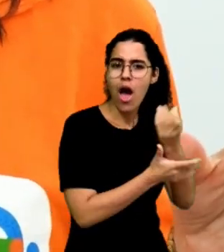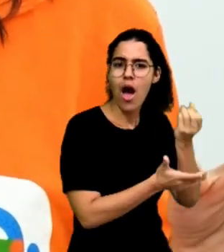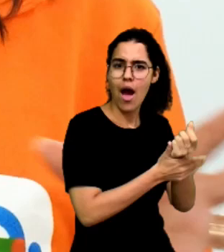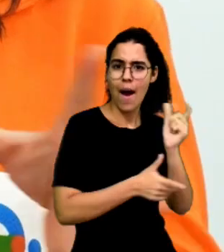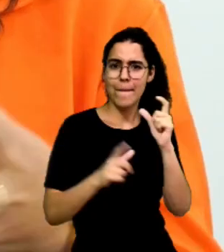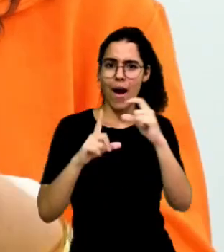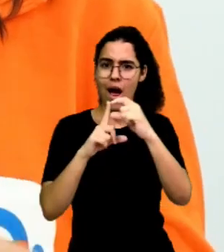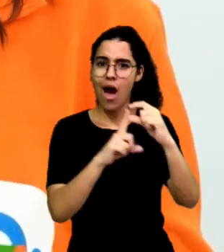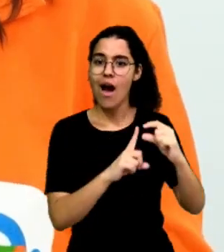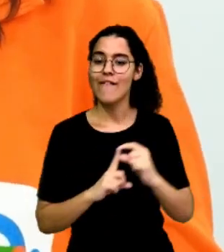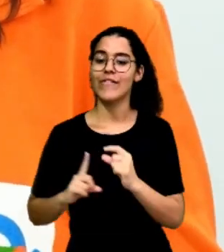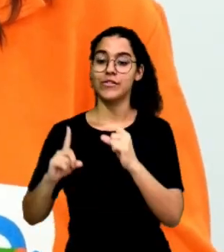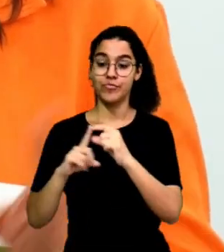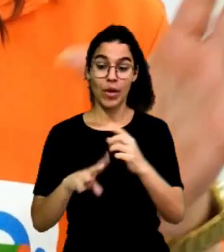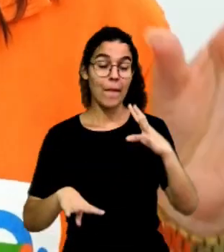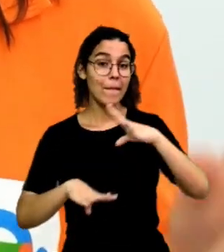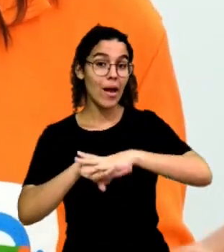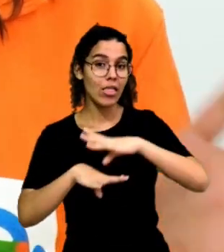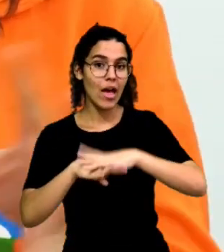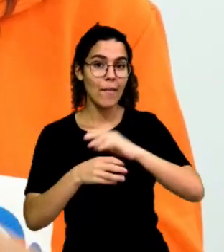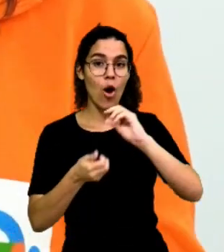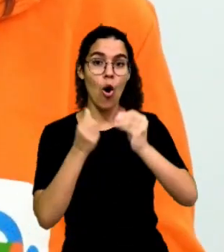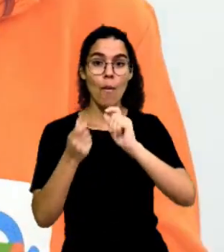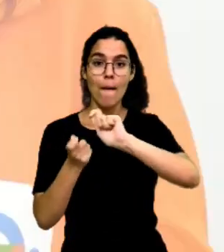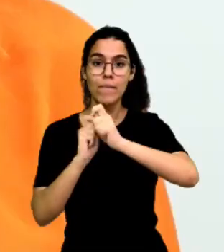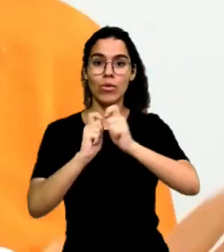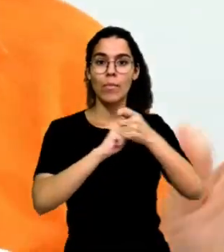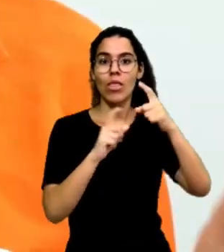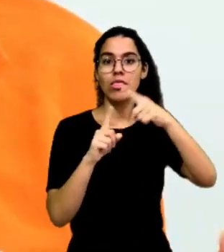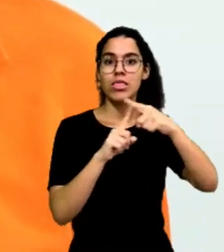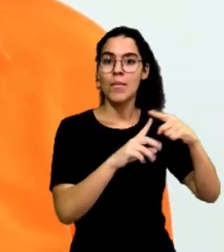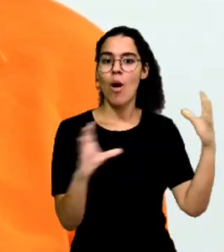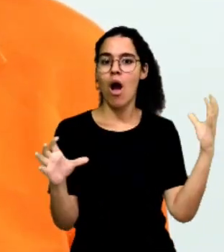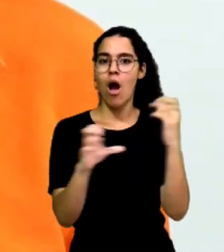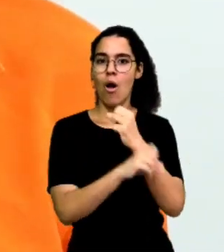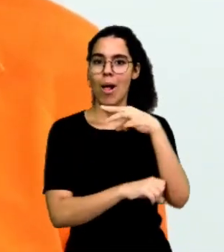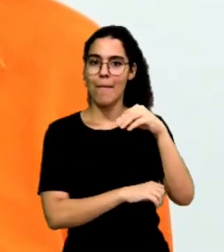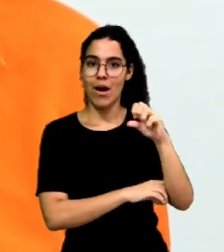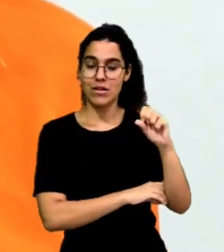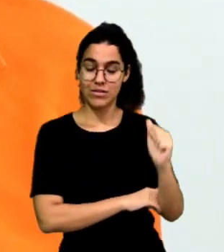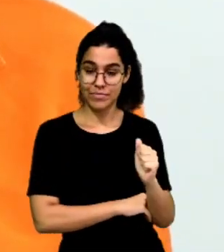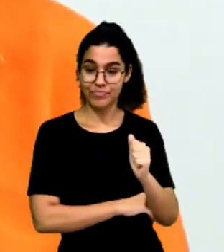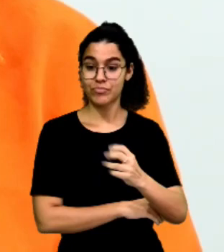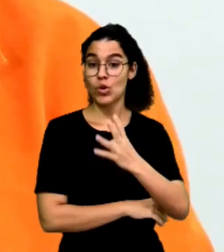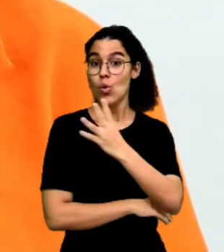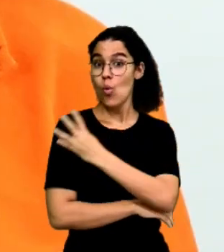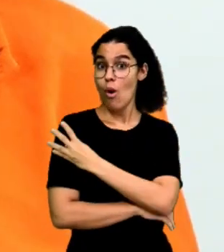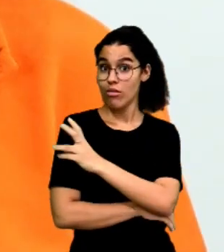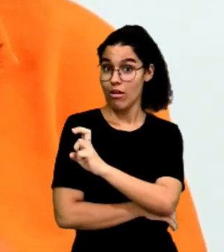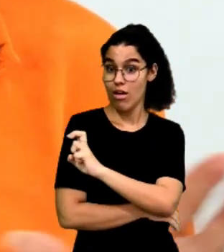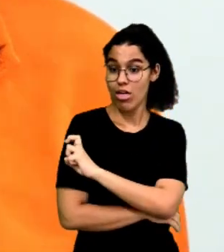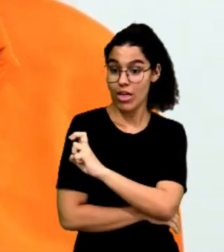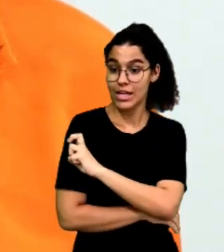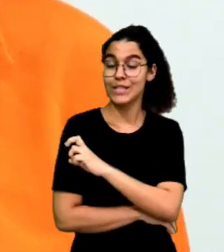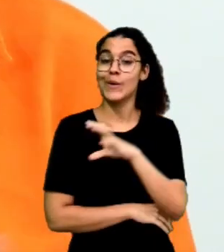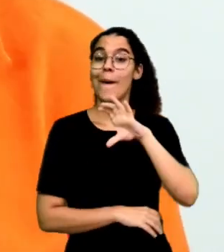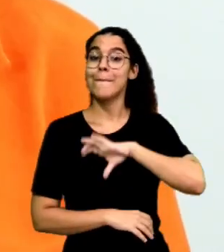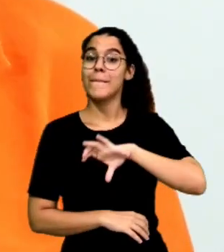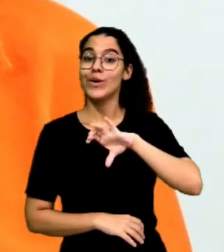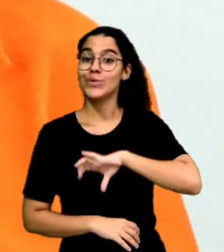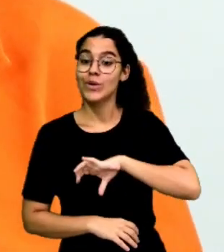em matemática, conversão entre unidades de massa. Para os estudantes do quarto e quinto ano, em língua portuguesa